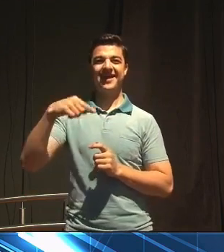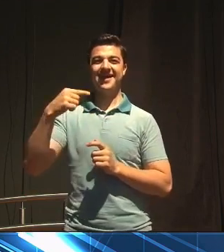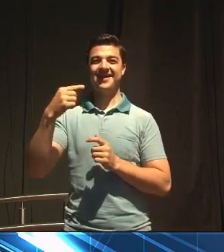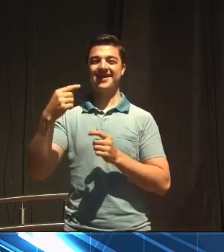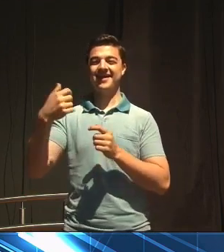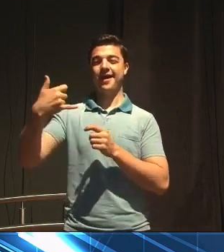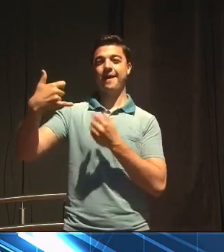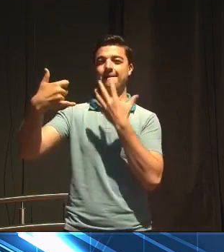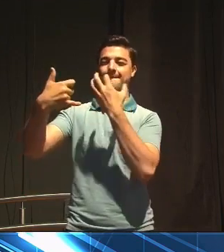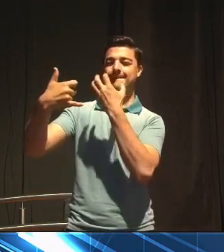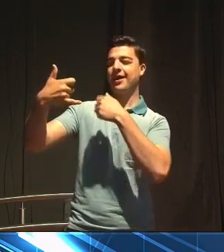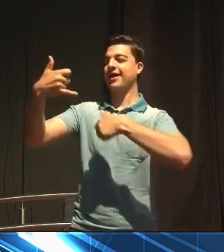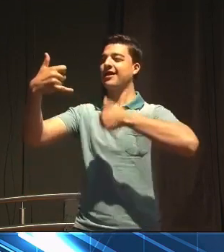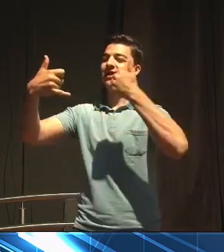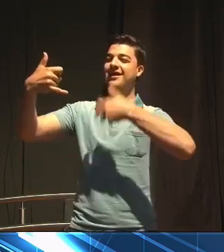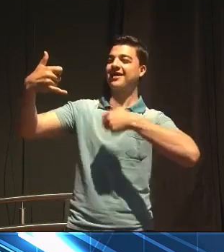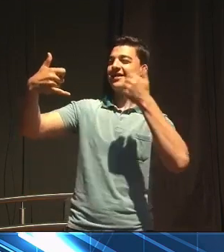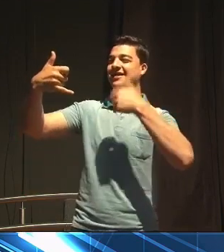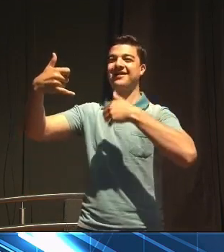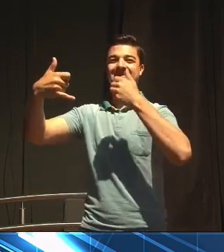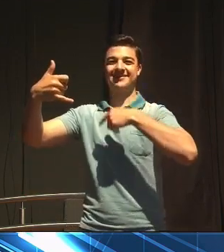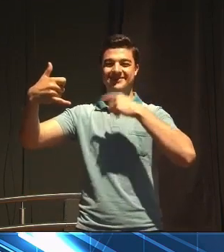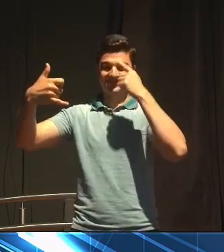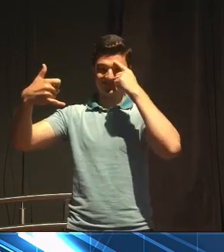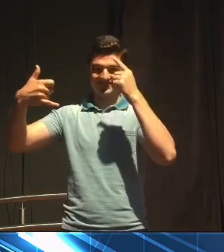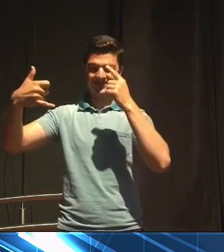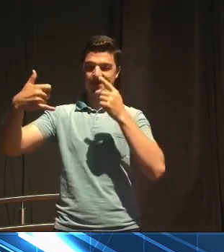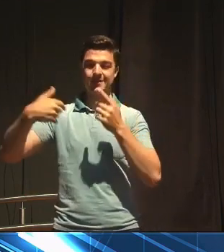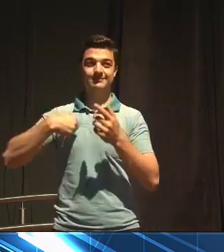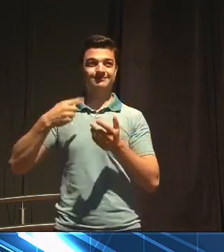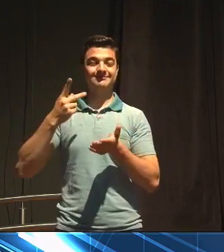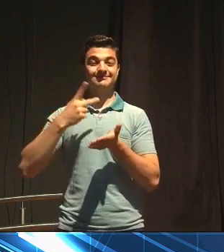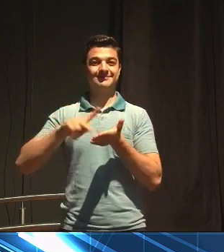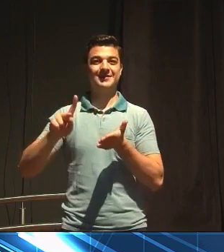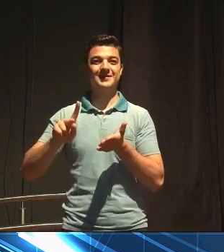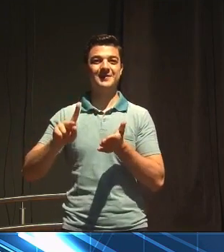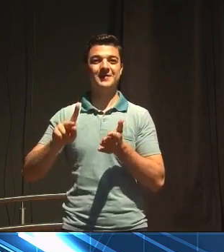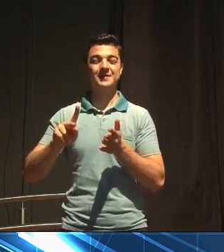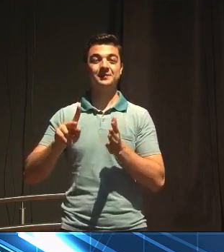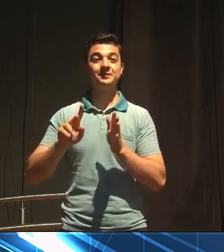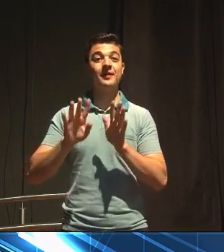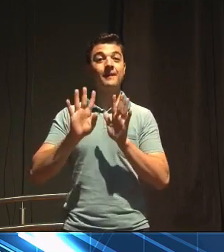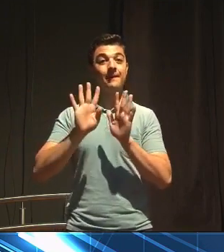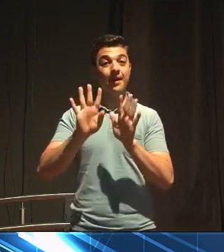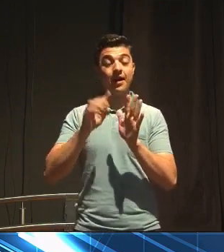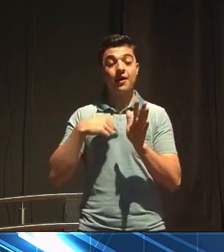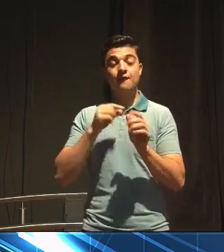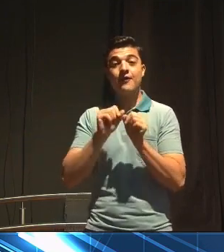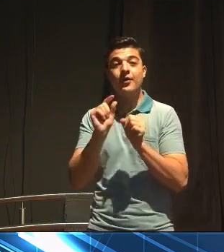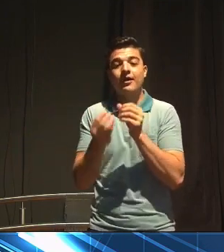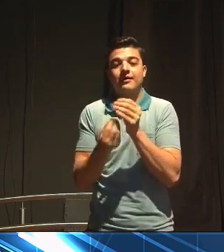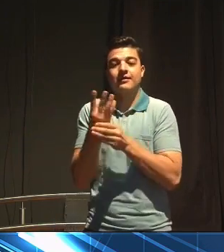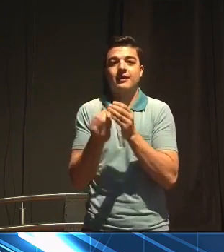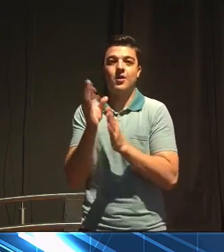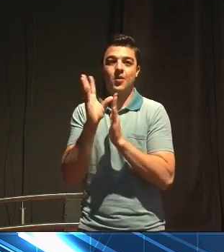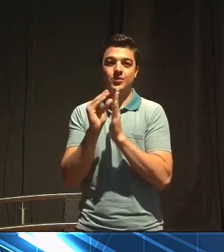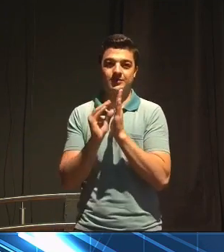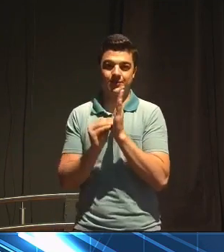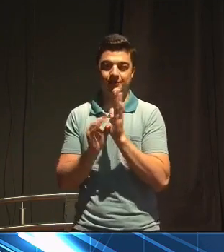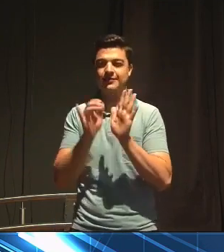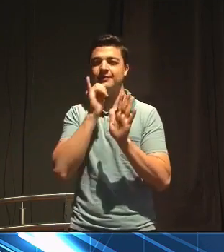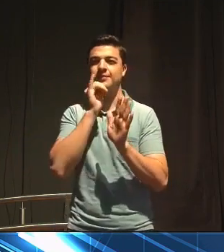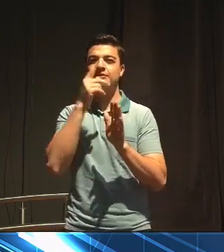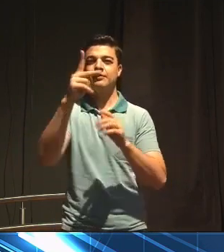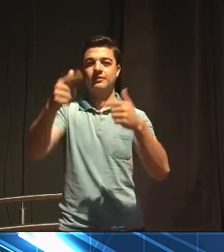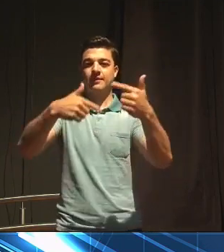difícil pegar e montar um conteúdo de tecnologia. Pensa hoje, se você tivesse que fazer um vídeo explicando o que você faz no seu trabalho, seria